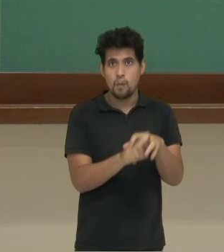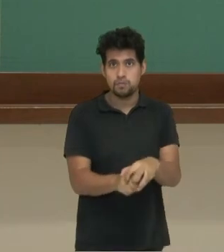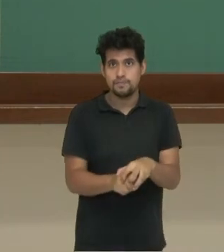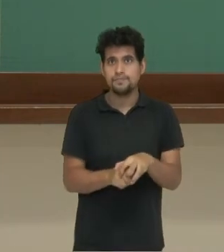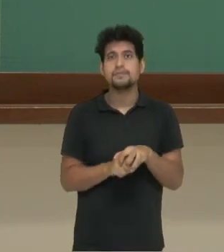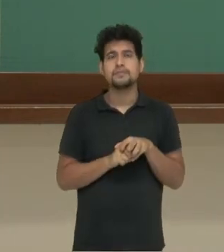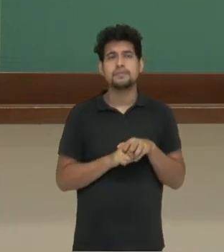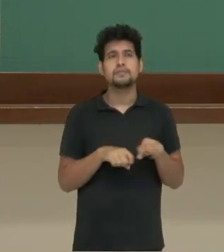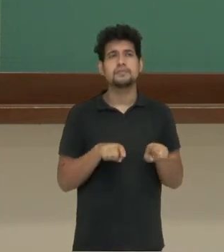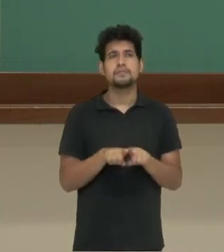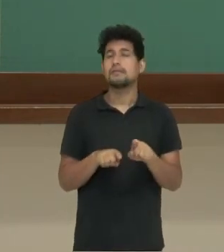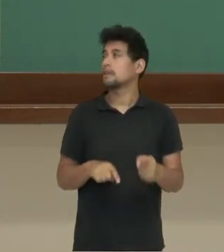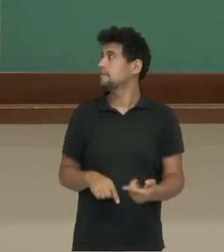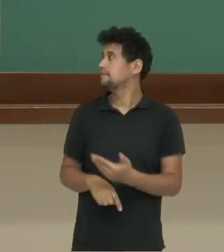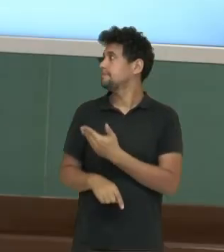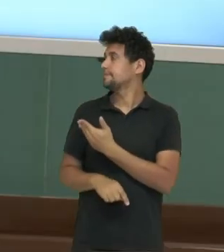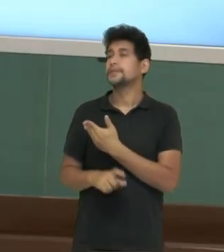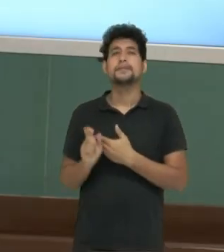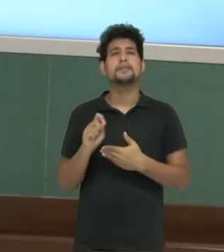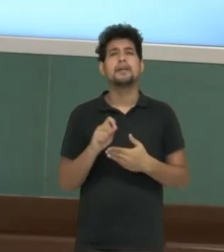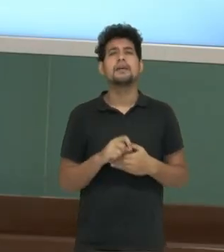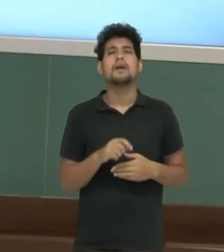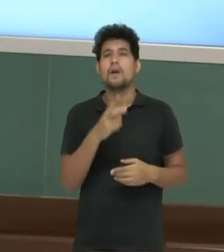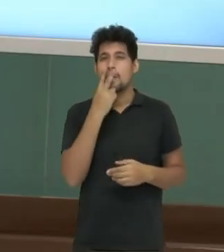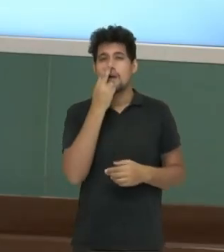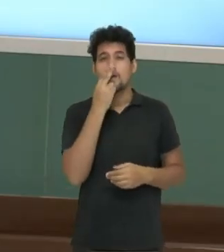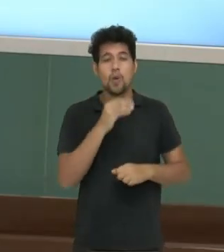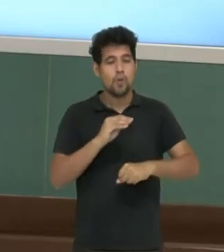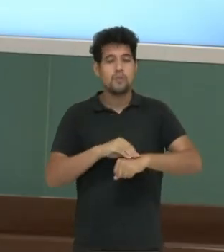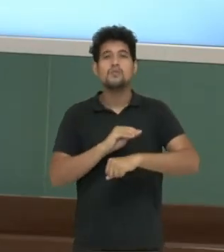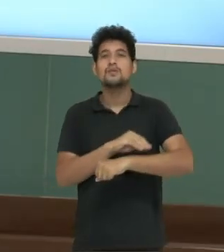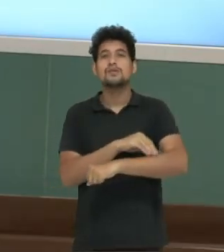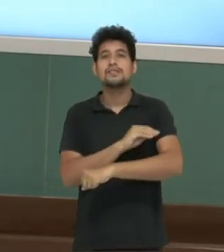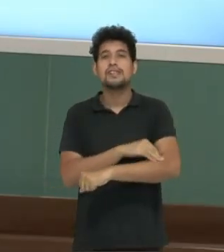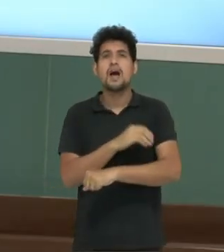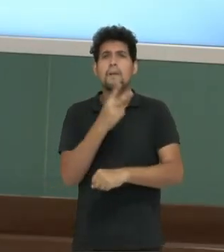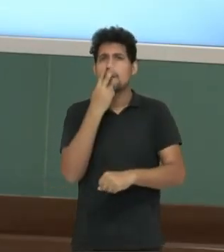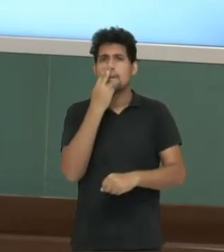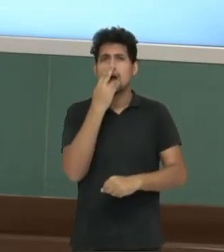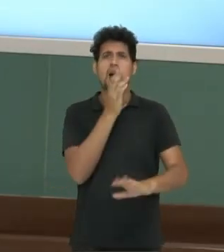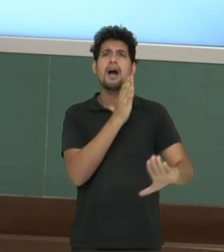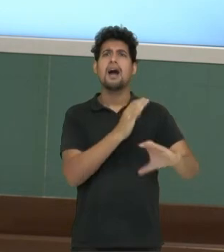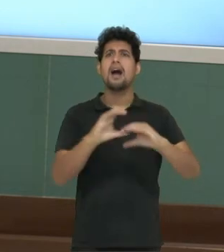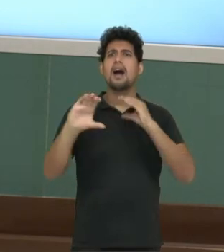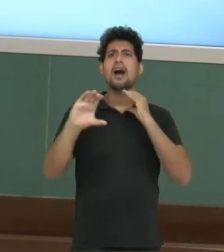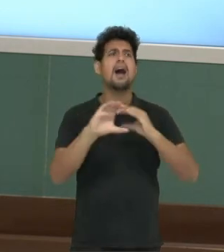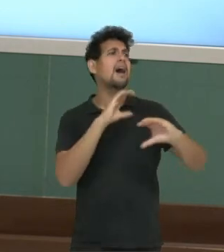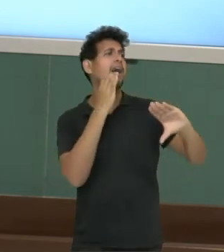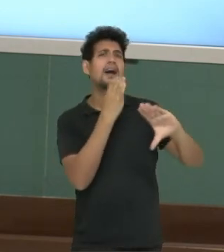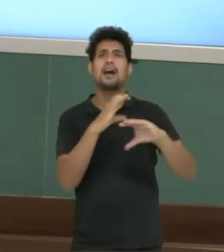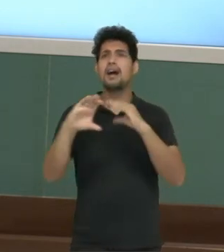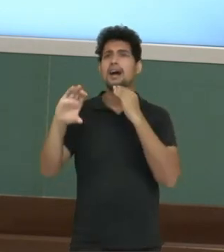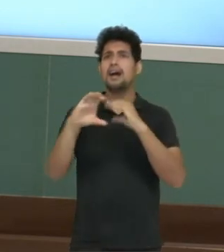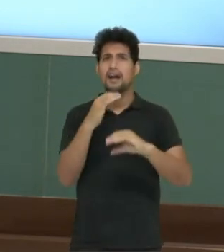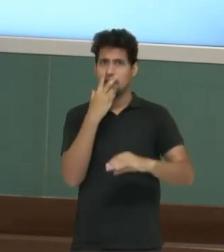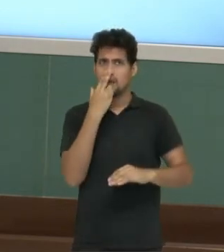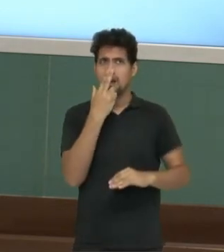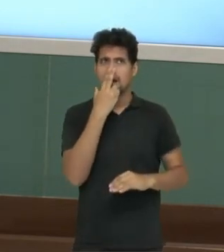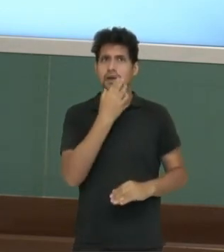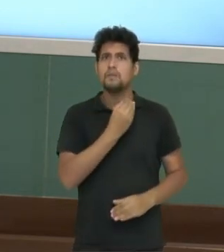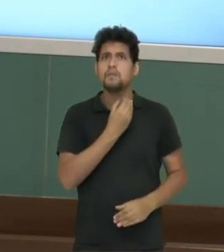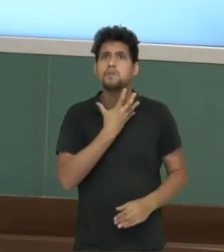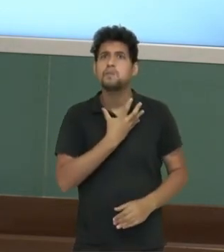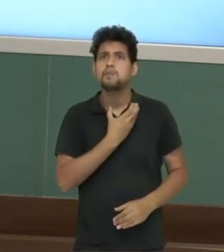E aqui nós temos a vocalização, né? Por que os sapos, as rãs, as pererecas, eles fazem barulho? Por que eles cantam, né? Por que essa